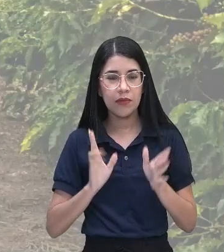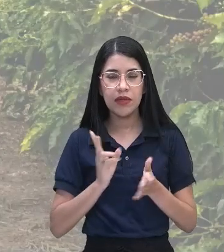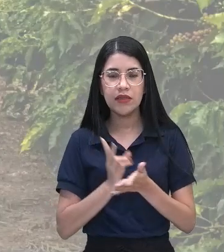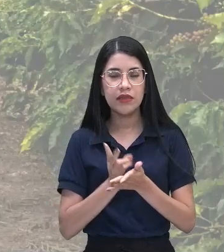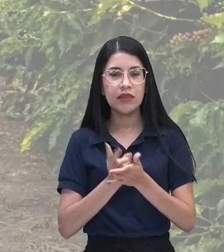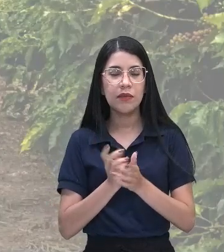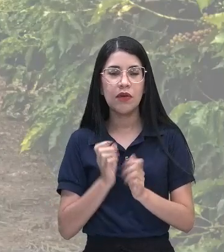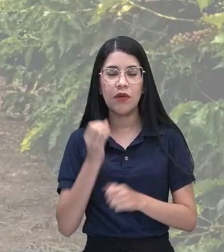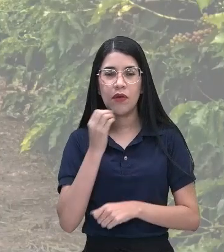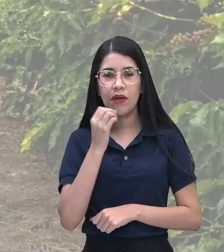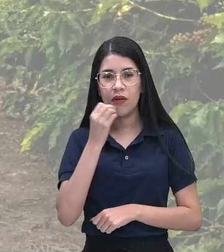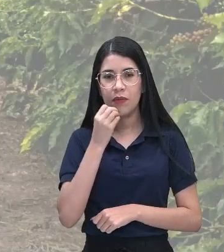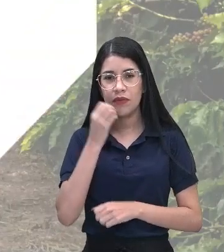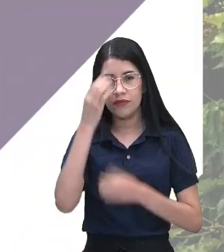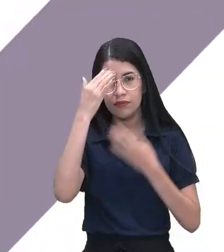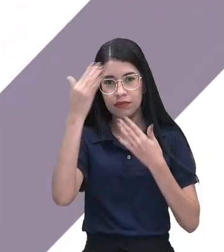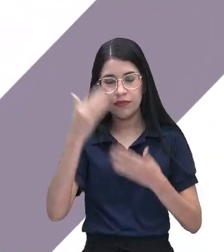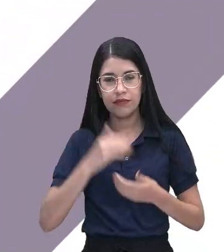Agradeço a oportunidade.